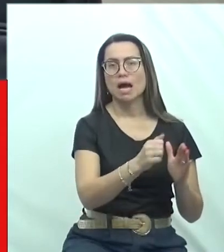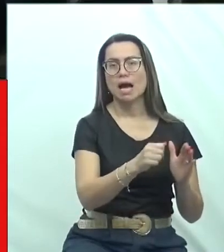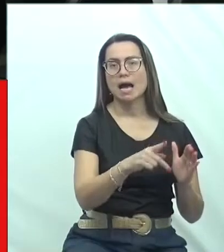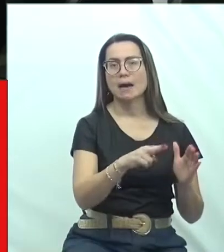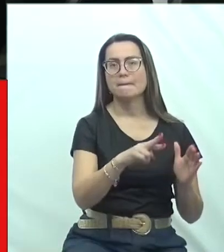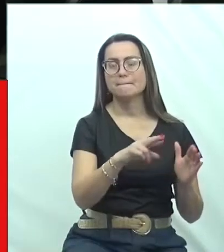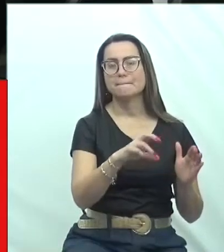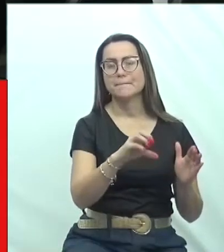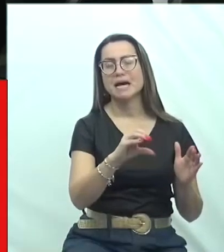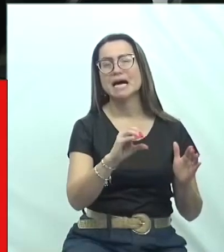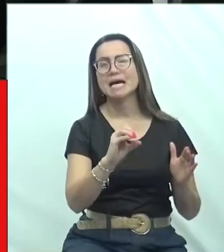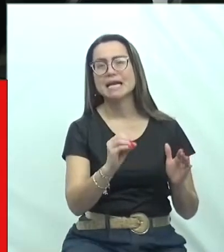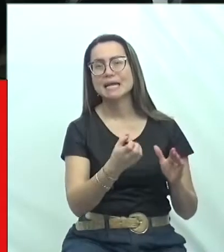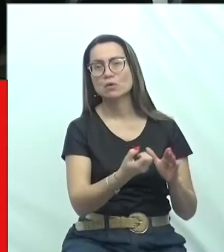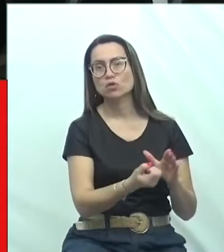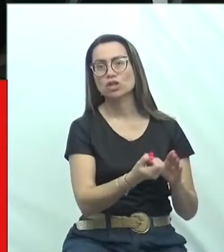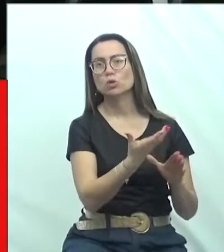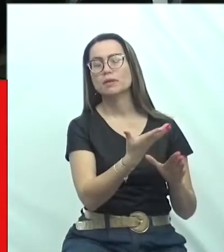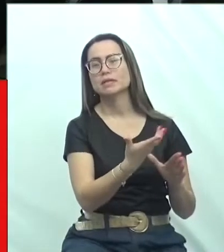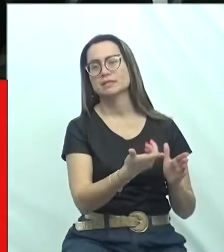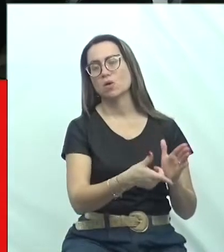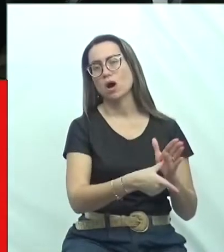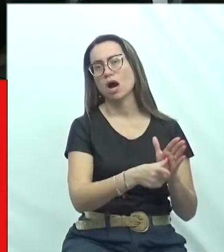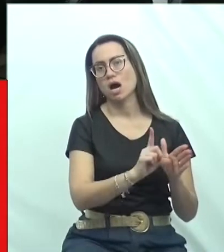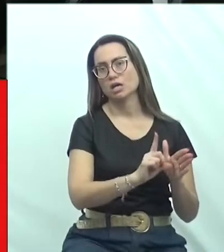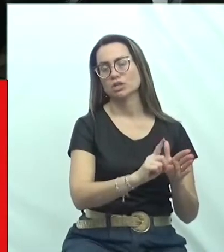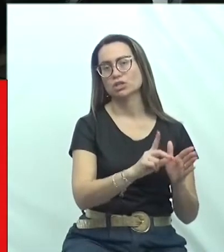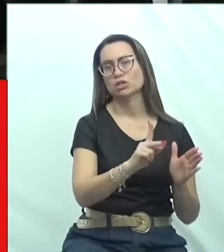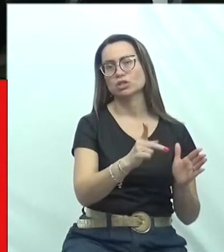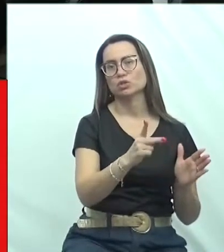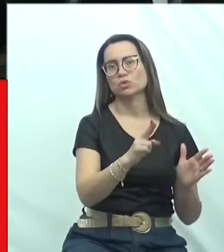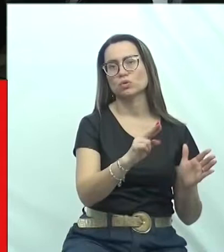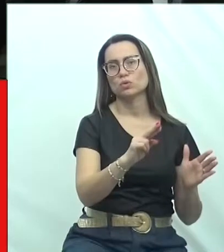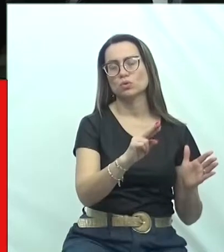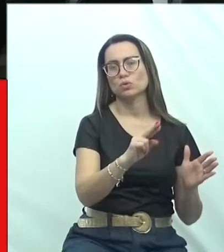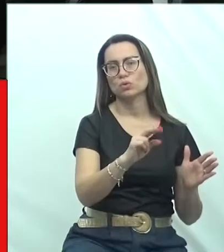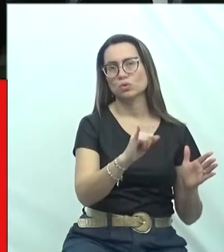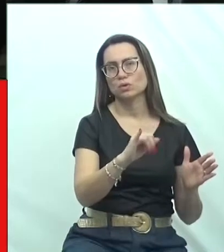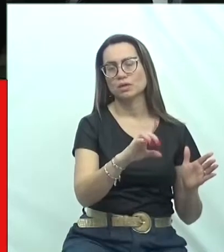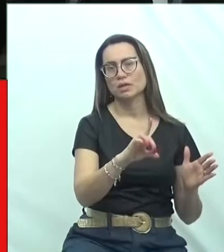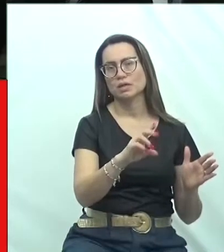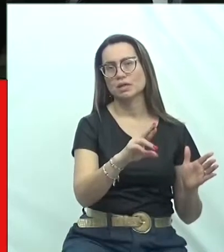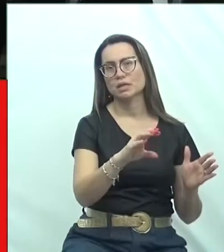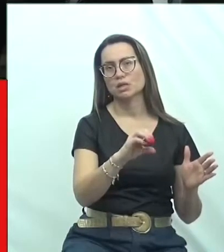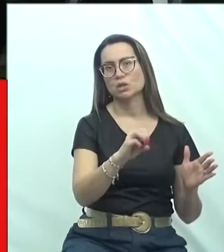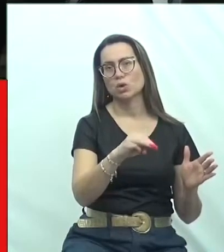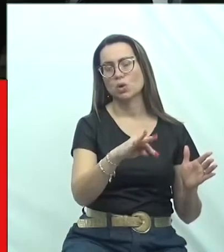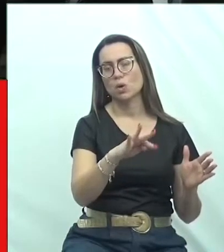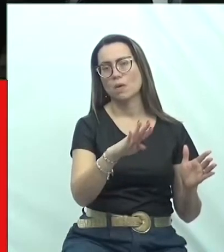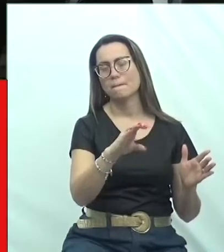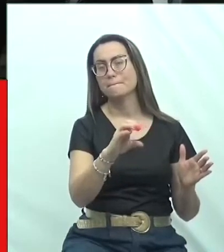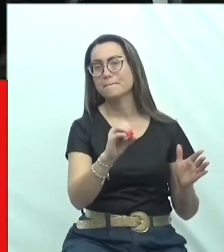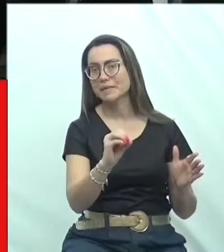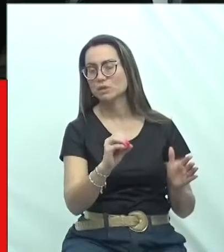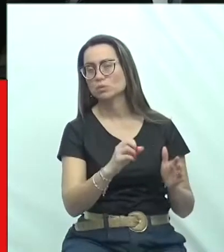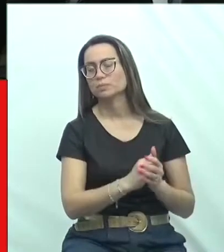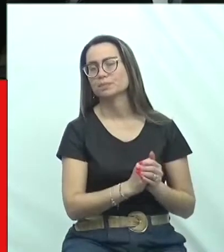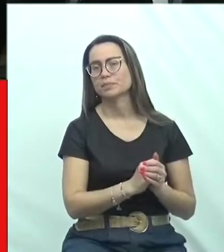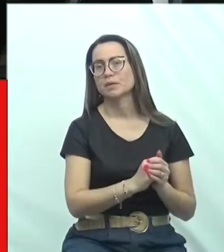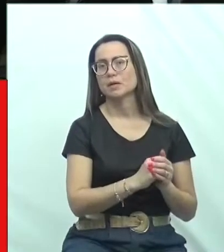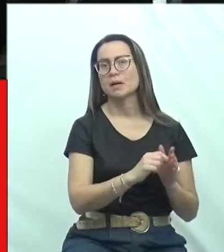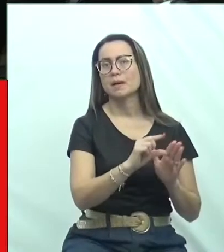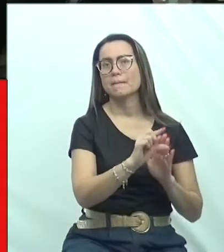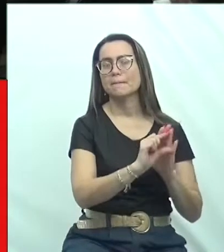do hidrômetro. Ponto. Mas você também leu... Parágrafo único. É vedada a instalação de equipamento nas adjacências